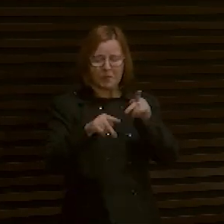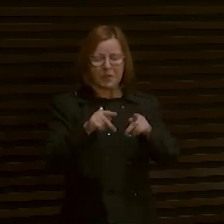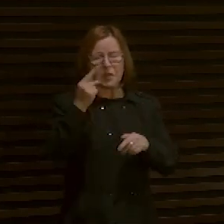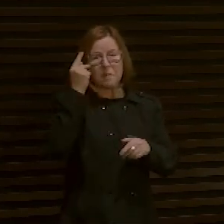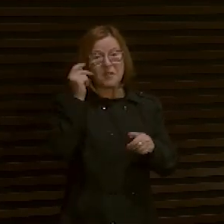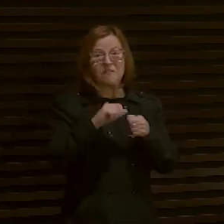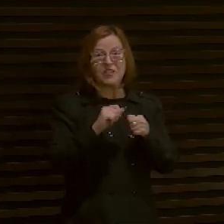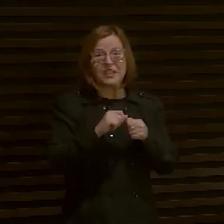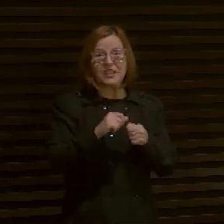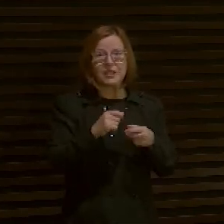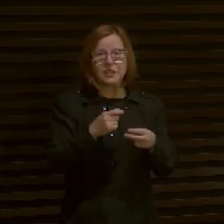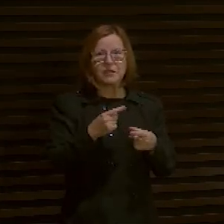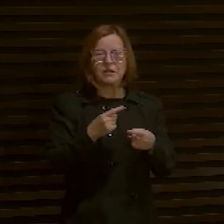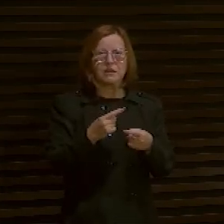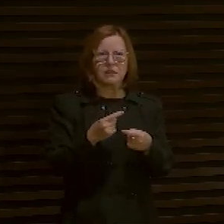Jorão fez?